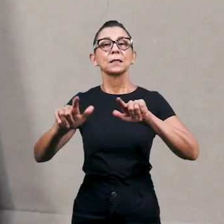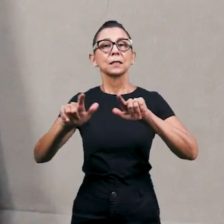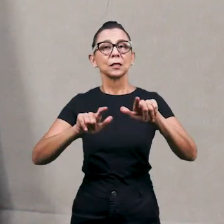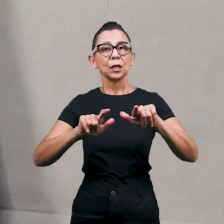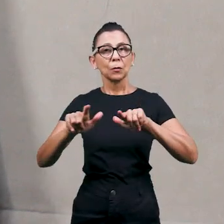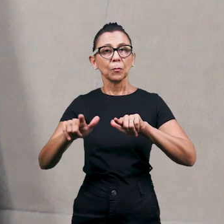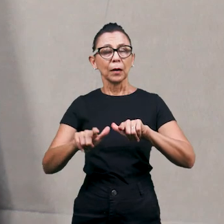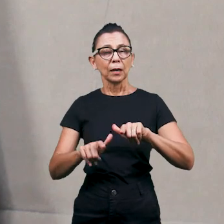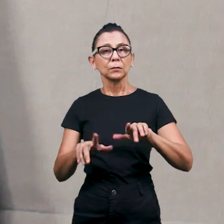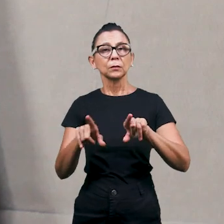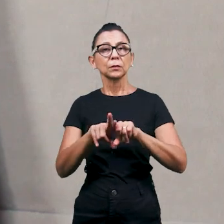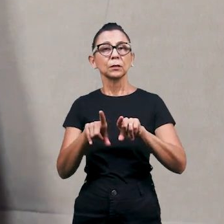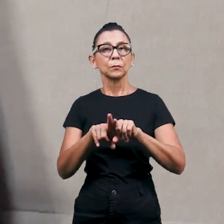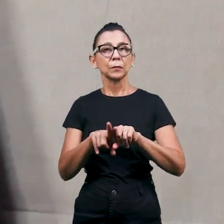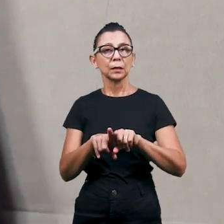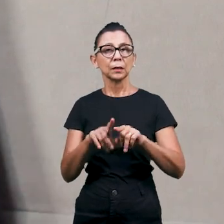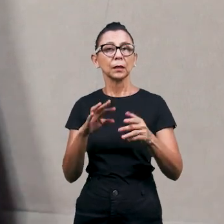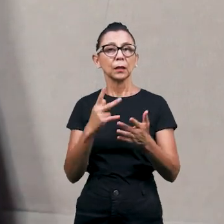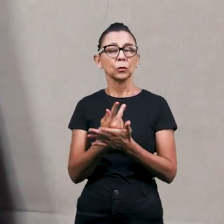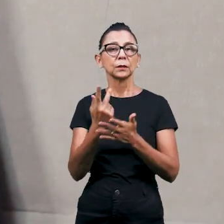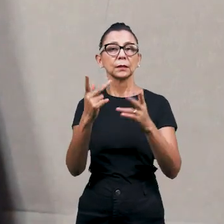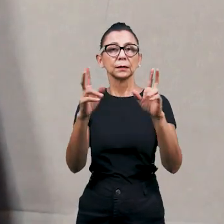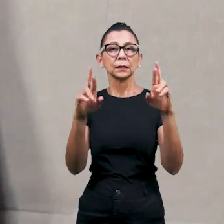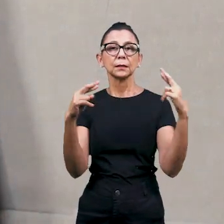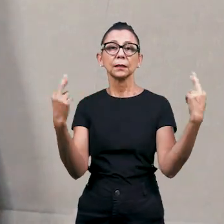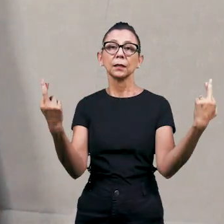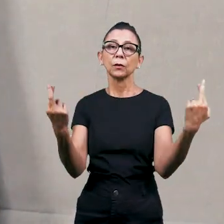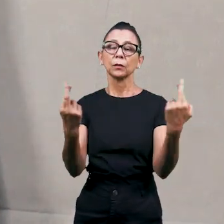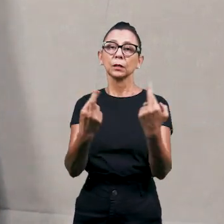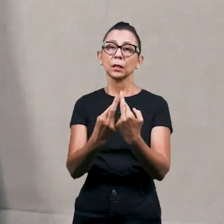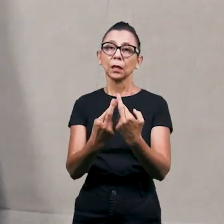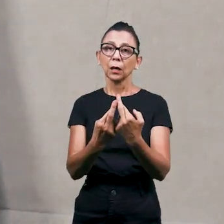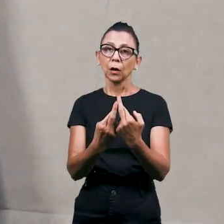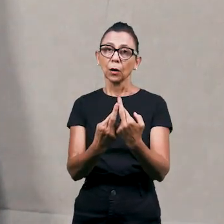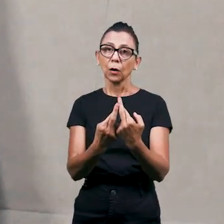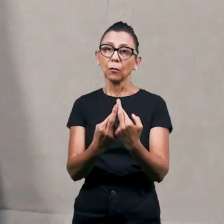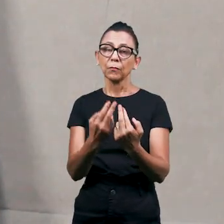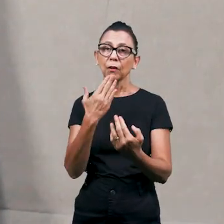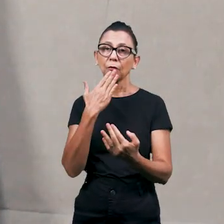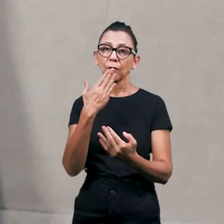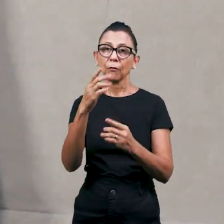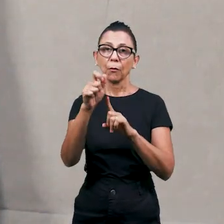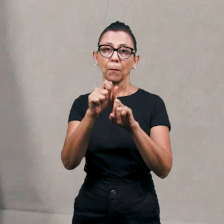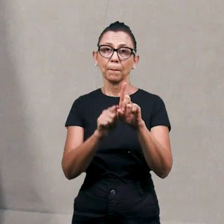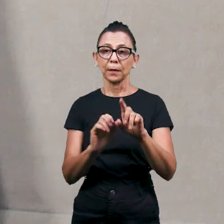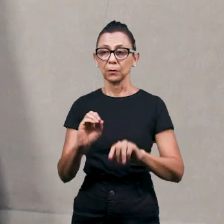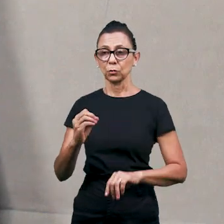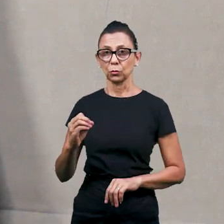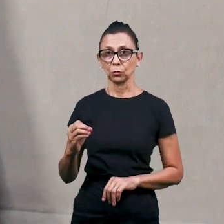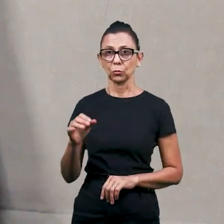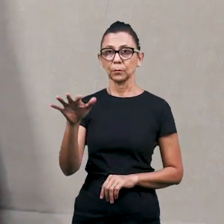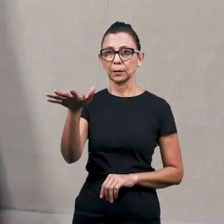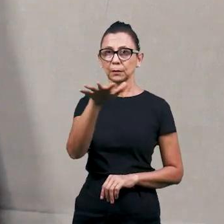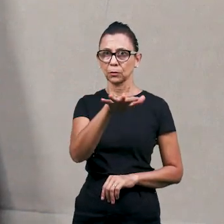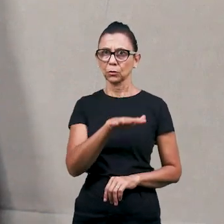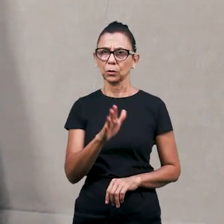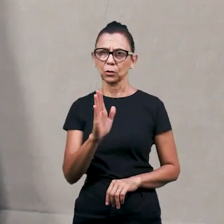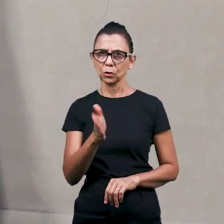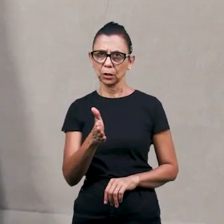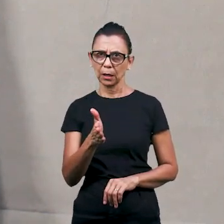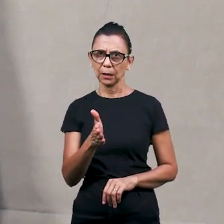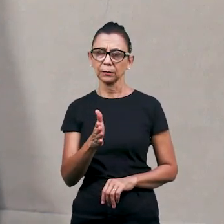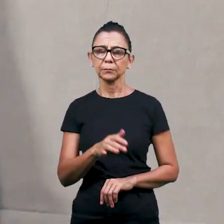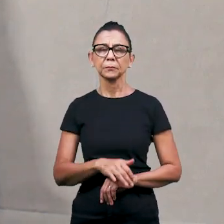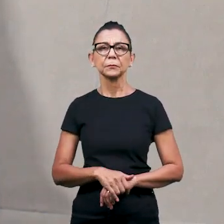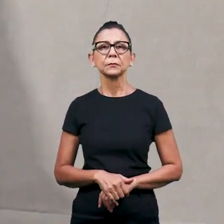lembrar que um trabalho com jovens é muito dinâmico. Você tem que estar o tempo todo buscando uma direção do Senhor. Eu sempre dou o exemplo,